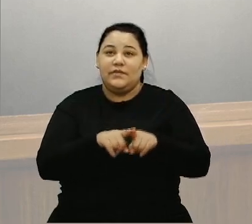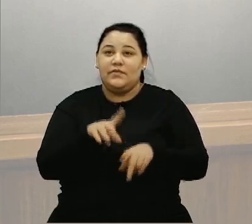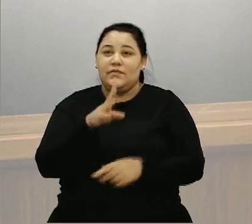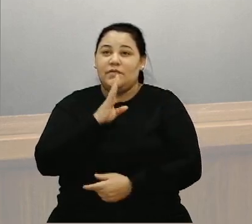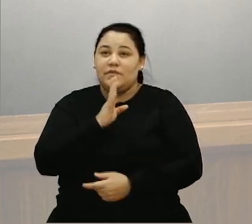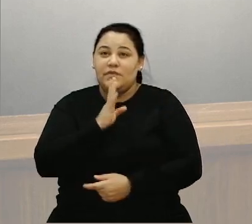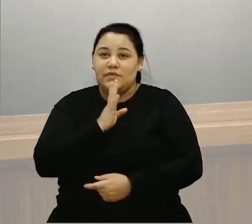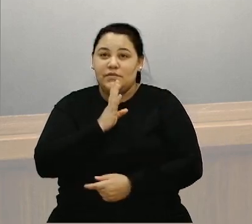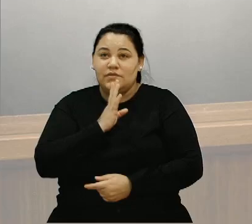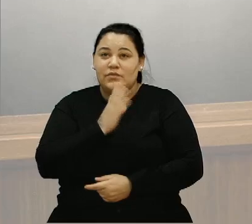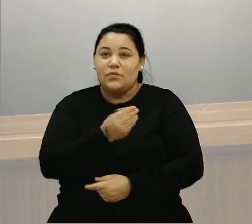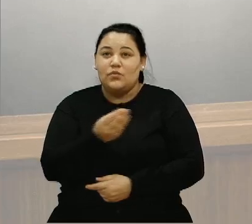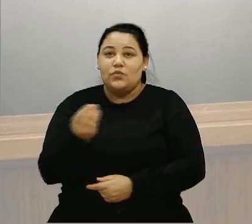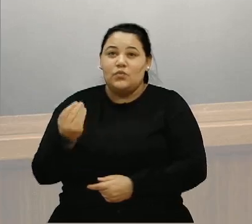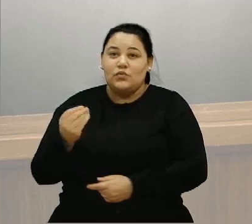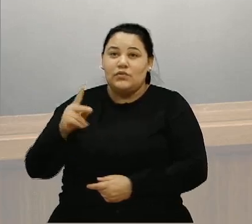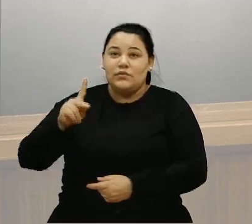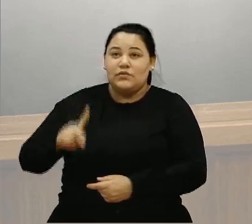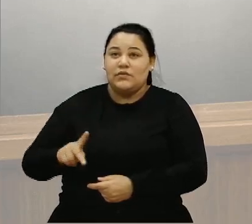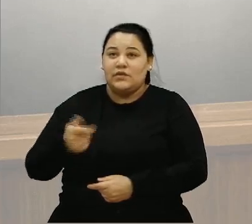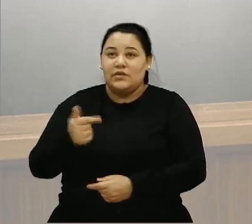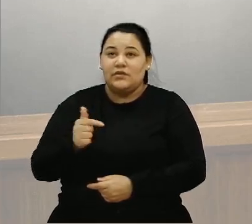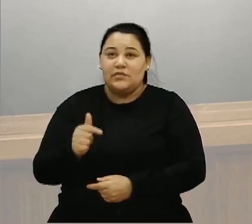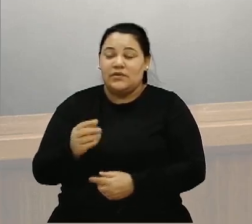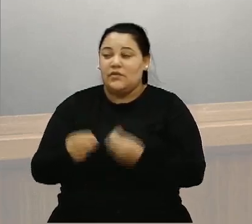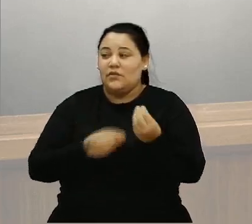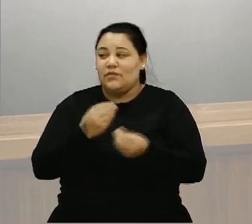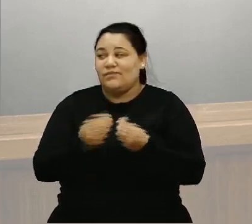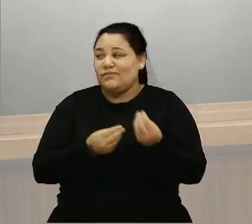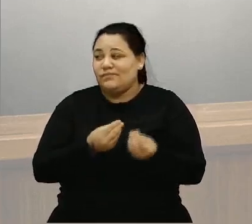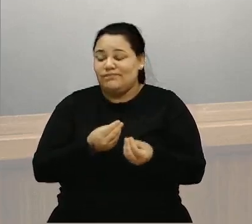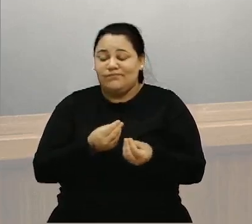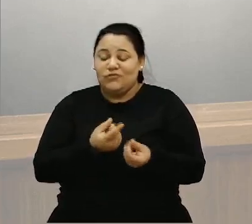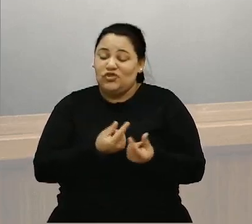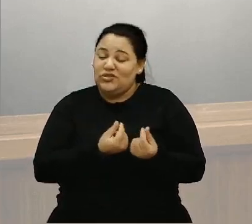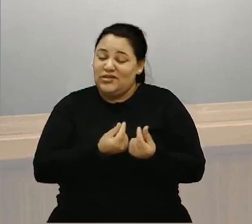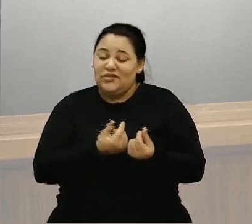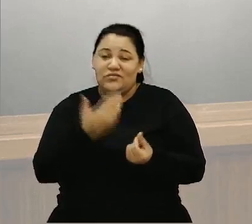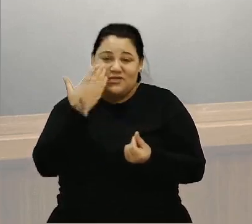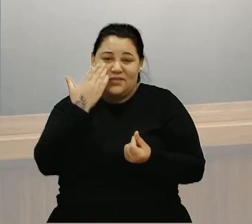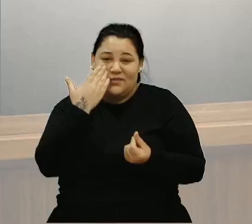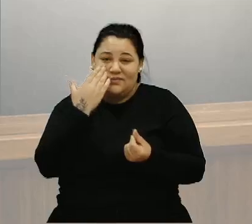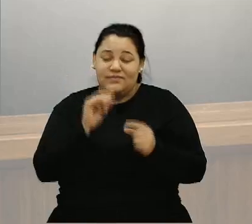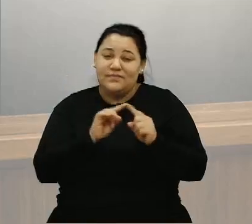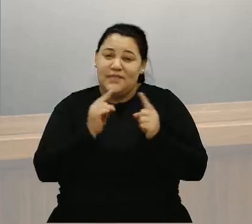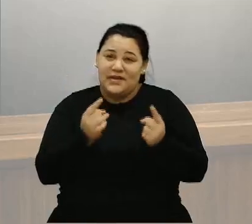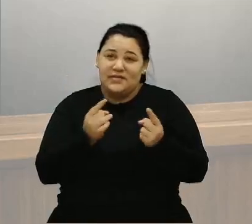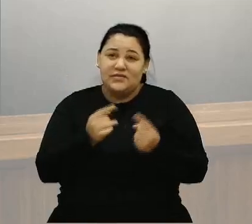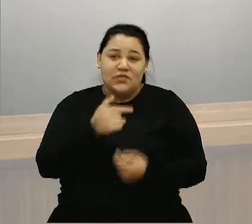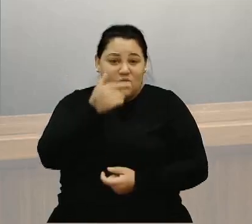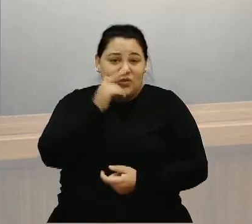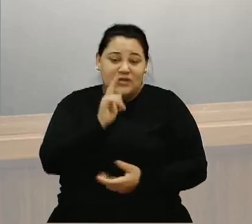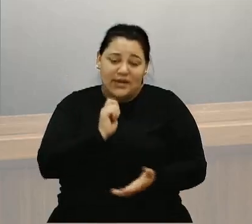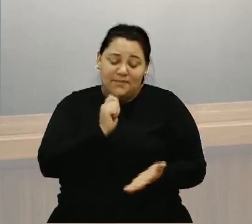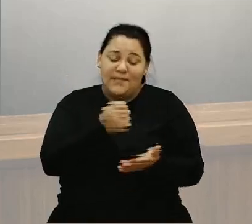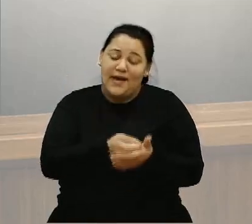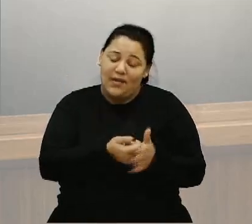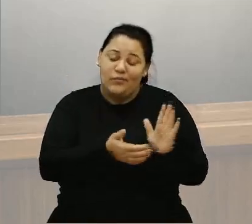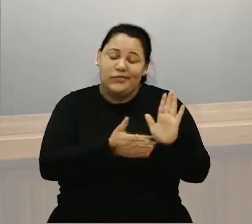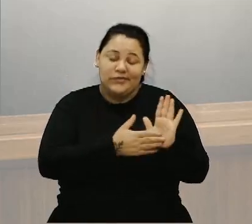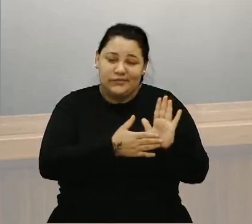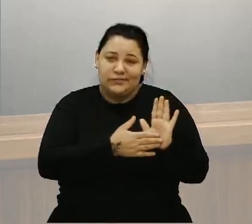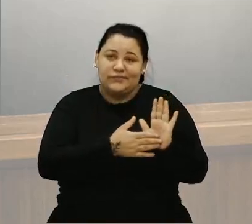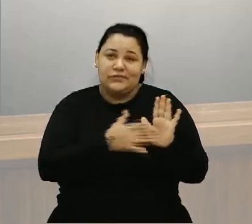que não têm a mínima condição de quase nada, mas que se sobressai e consegue pagar um plano